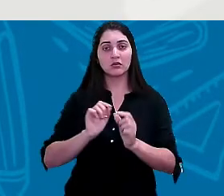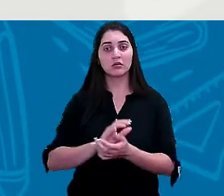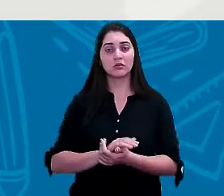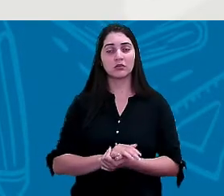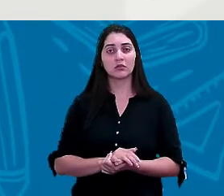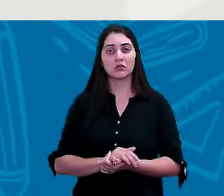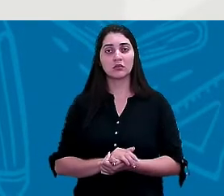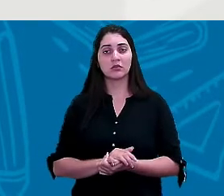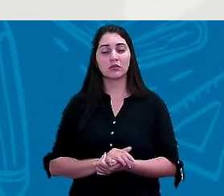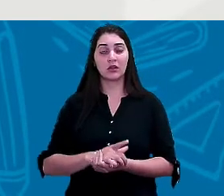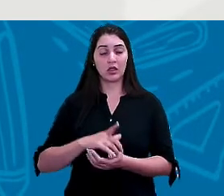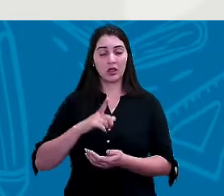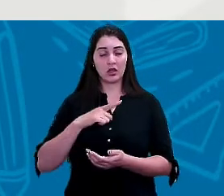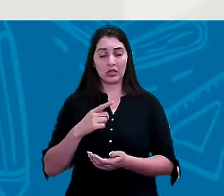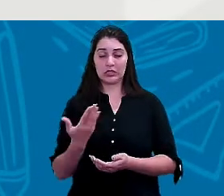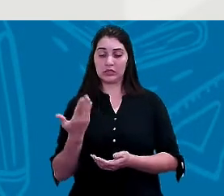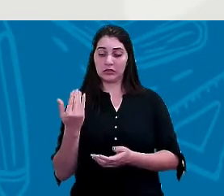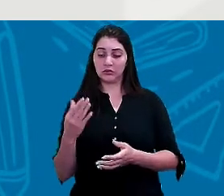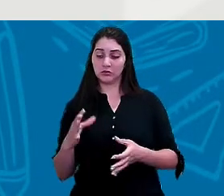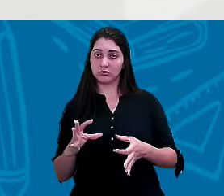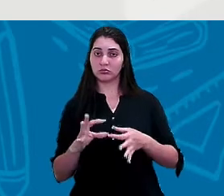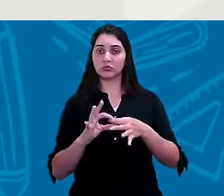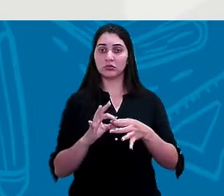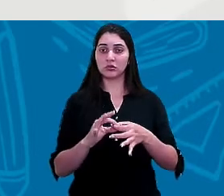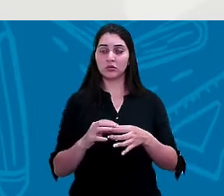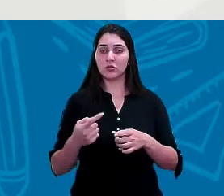estavam uma vez juntos, unidos, porque não